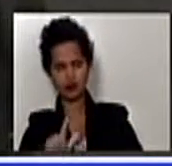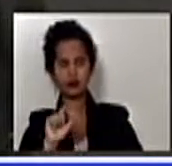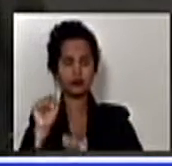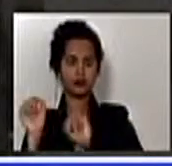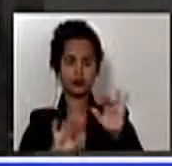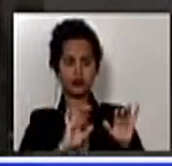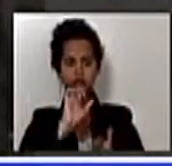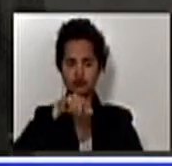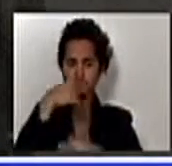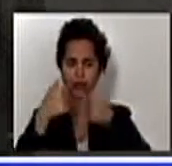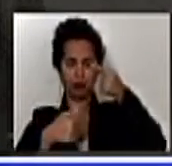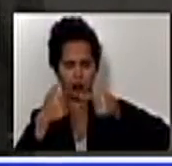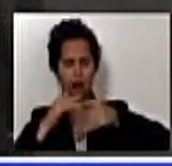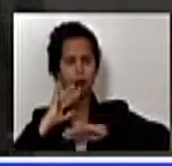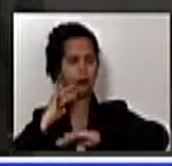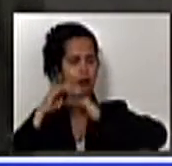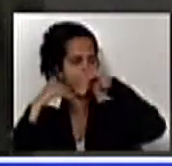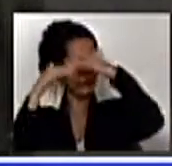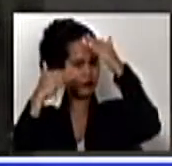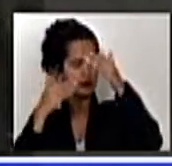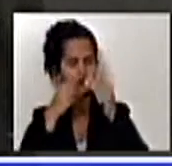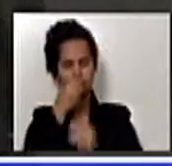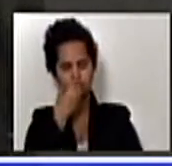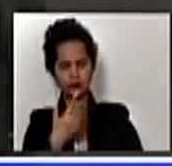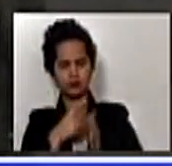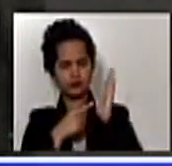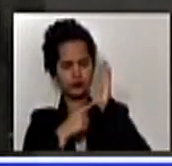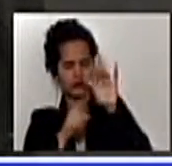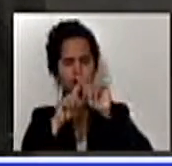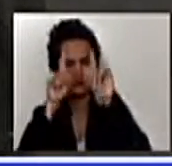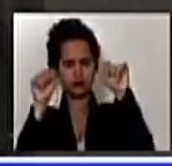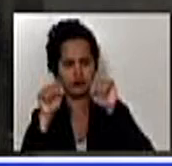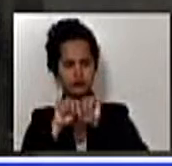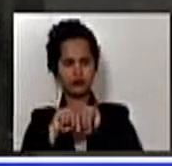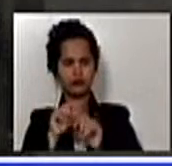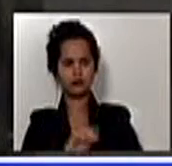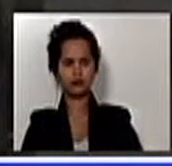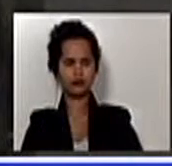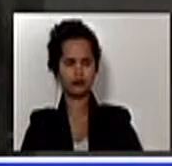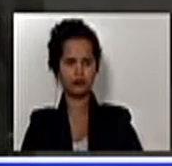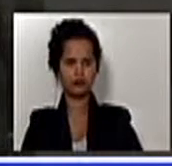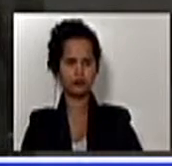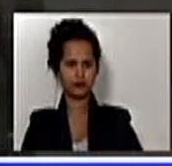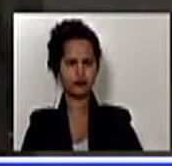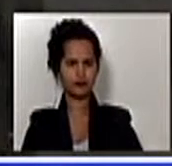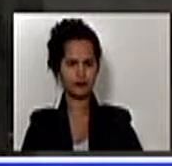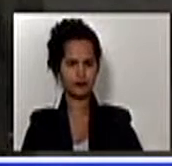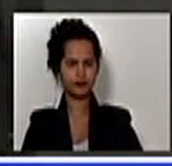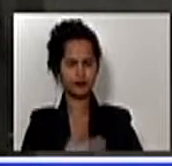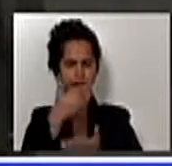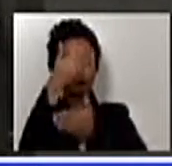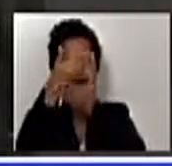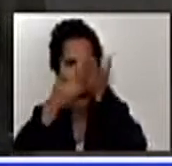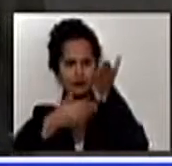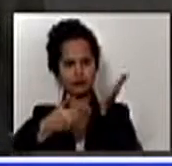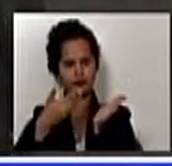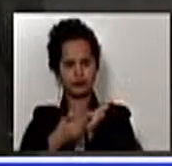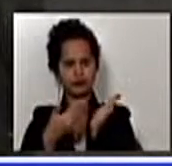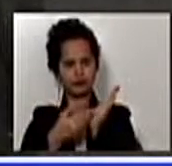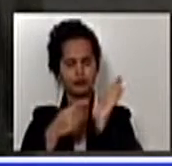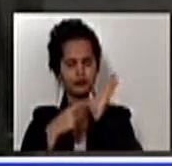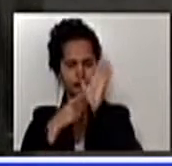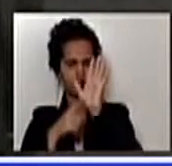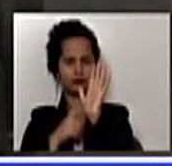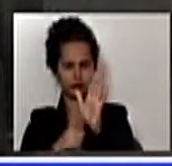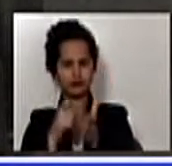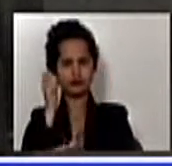semana, provavelmente, o Estado vai apresentar, o governador vai protocolar a solicitação de ressarcimento